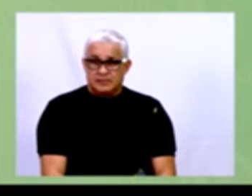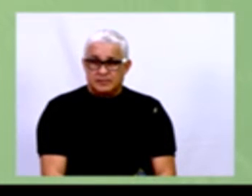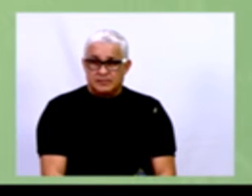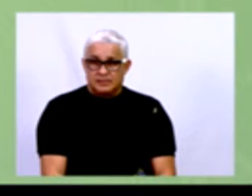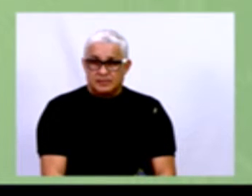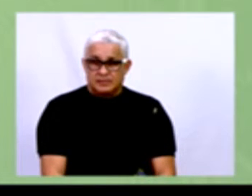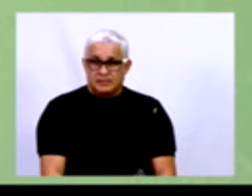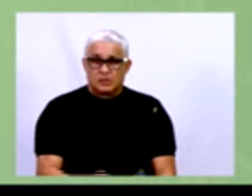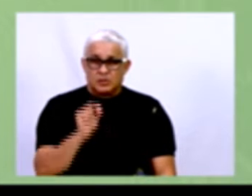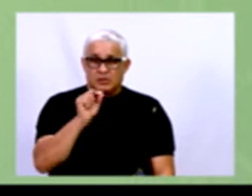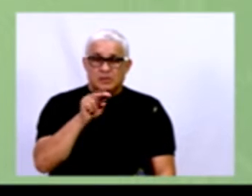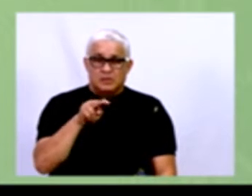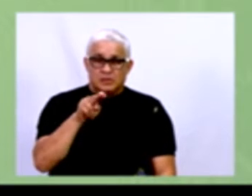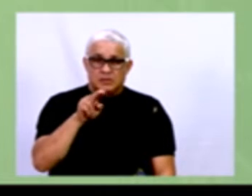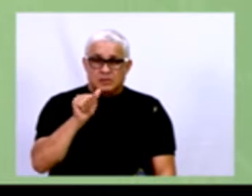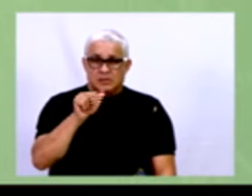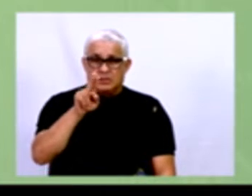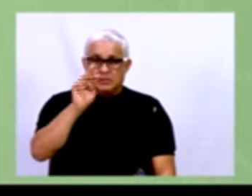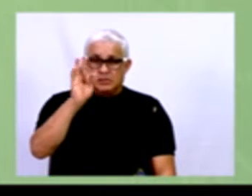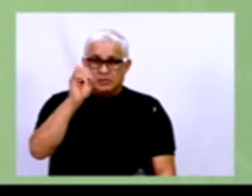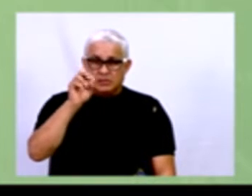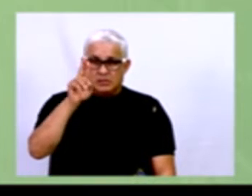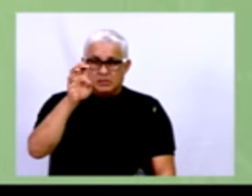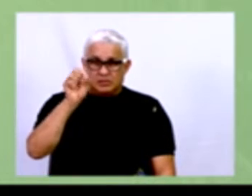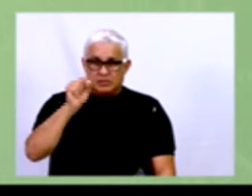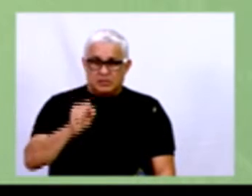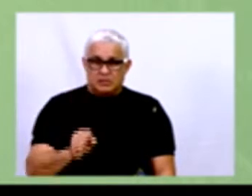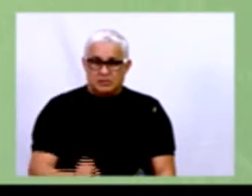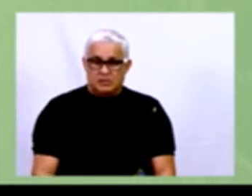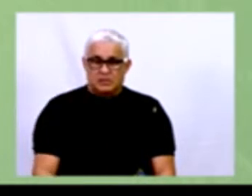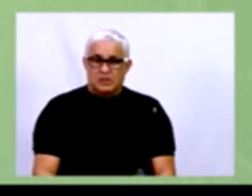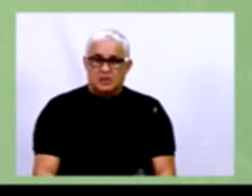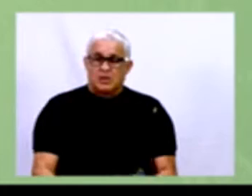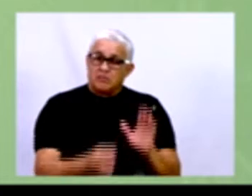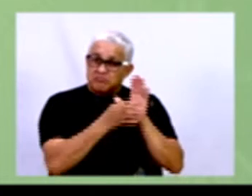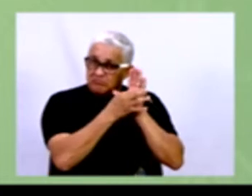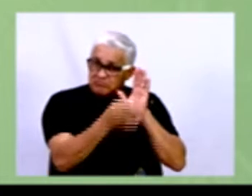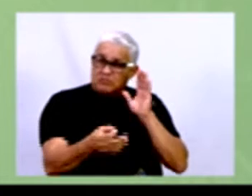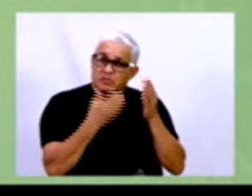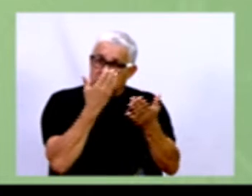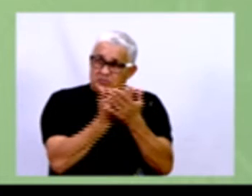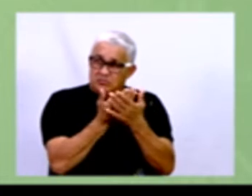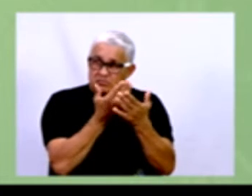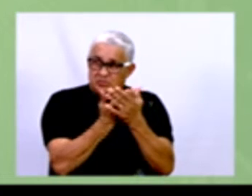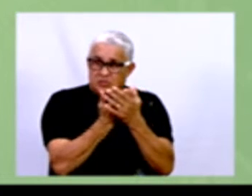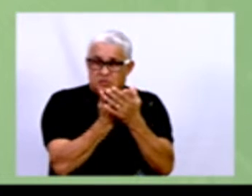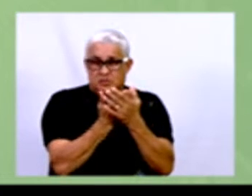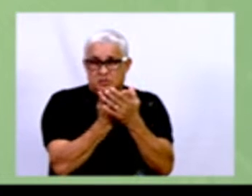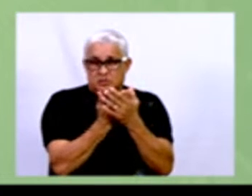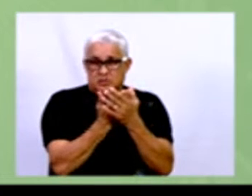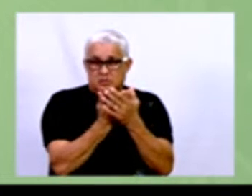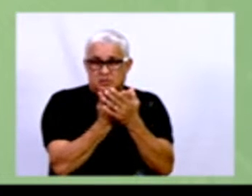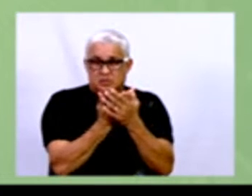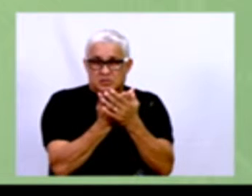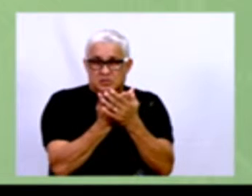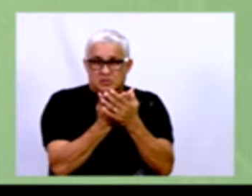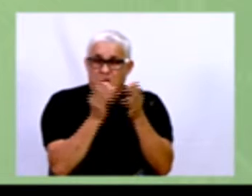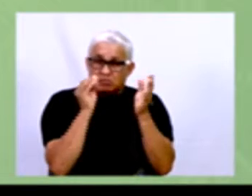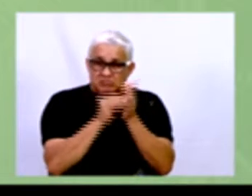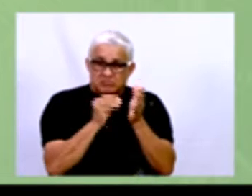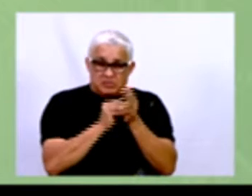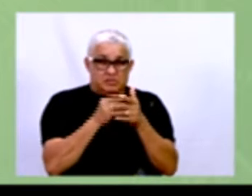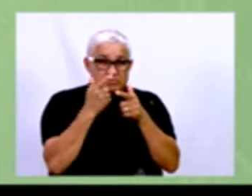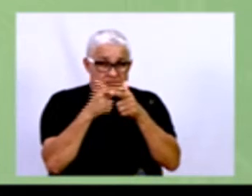o que os conceitos apontaram como sendo o estudo da escassez como sendo um